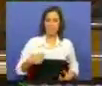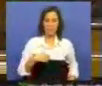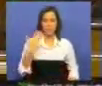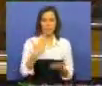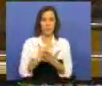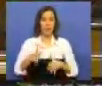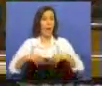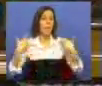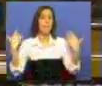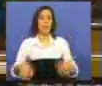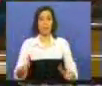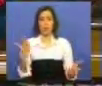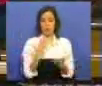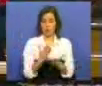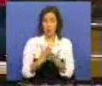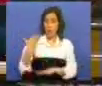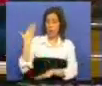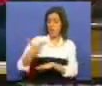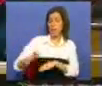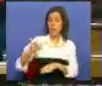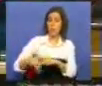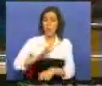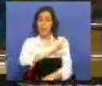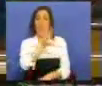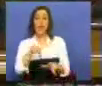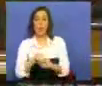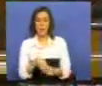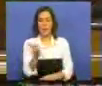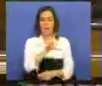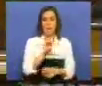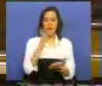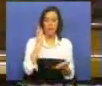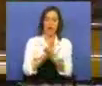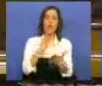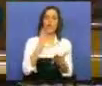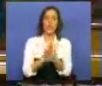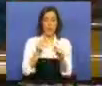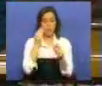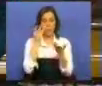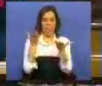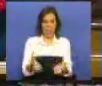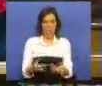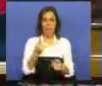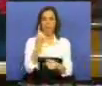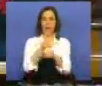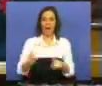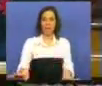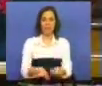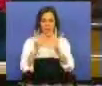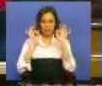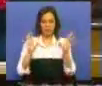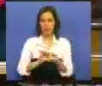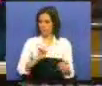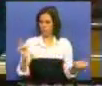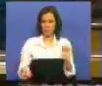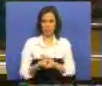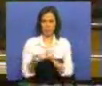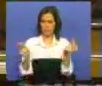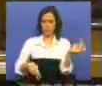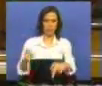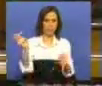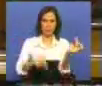e do abandono. Exclui incluindo. A forma escolar é em si uniformizadora e adversa à